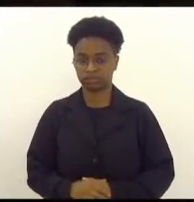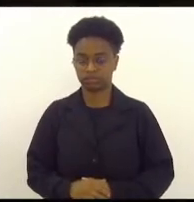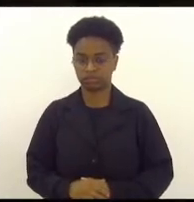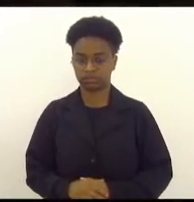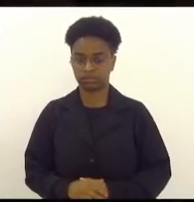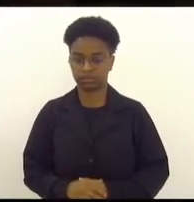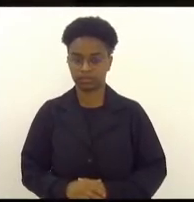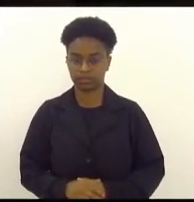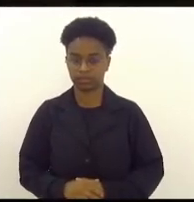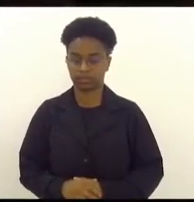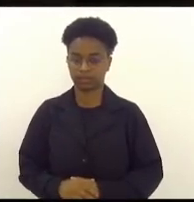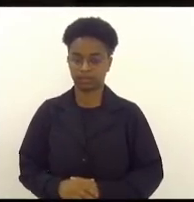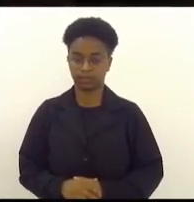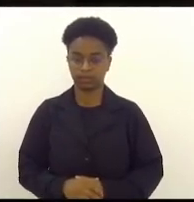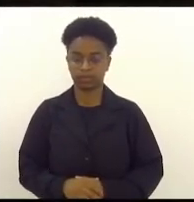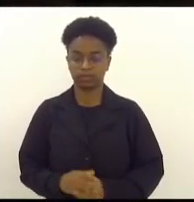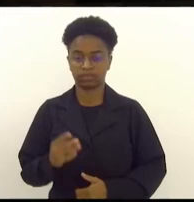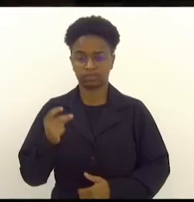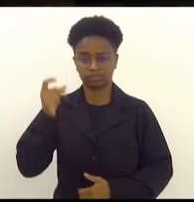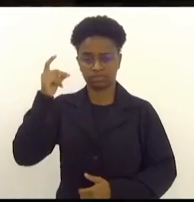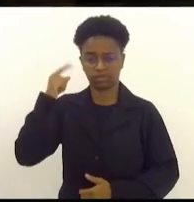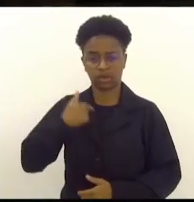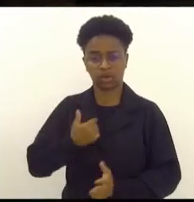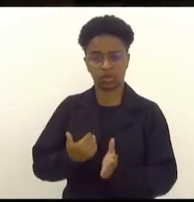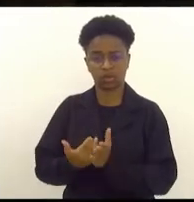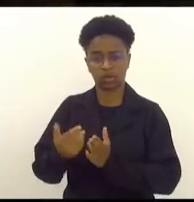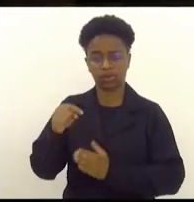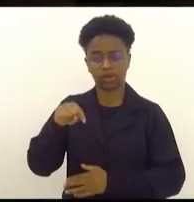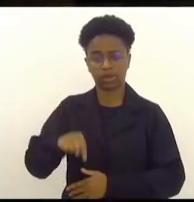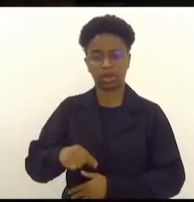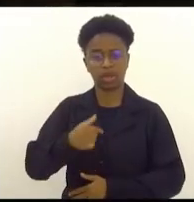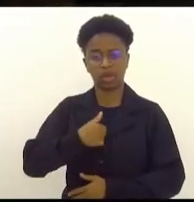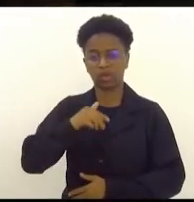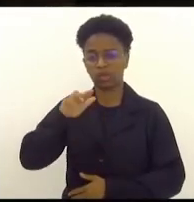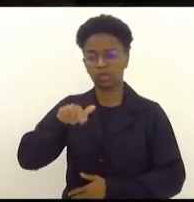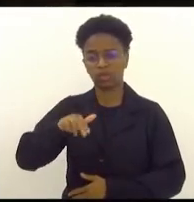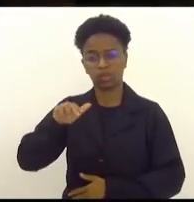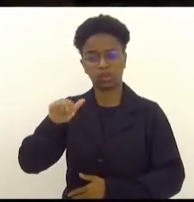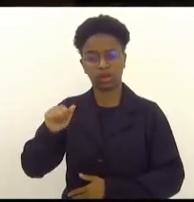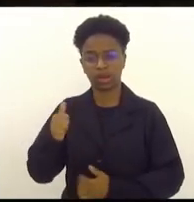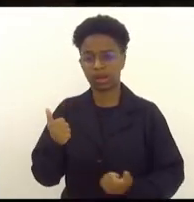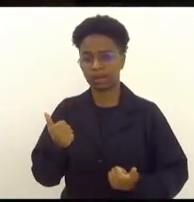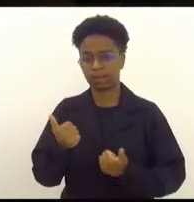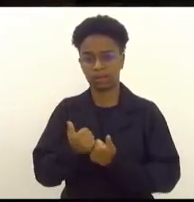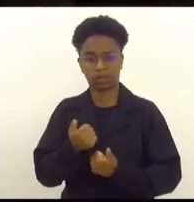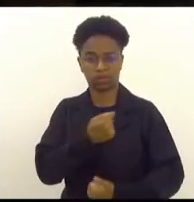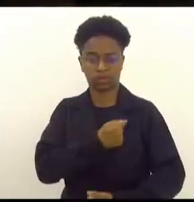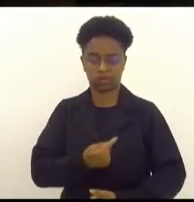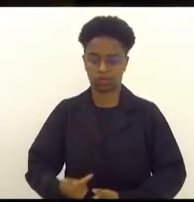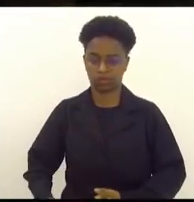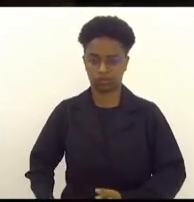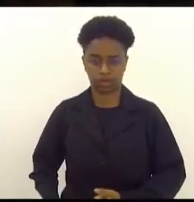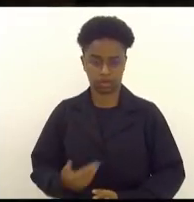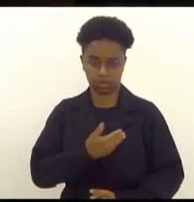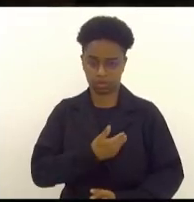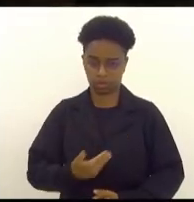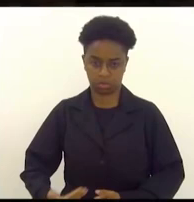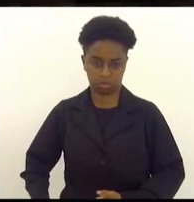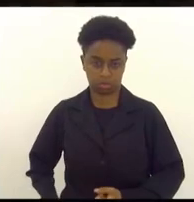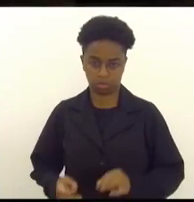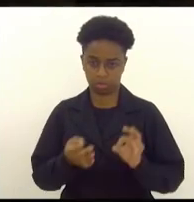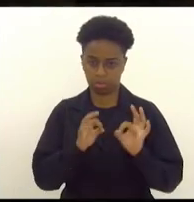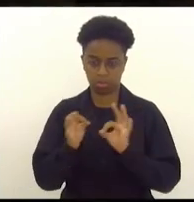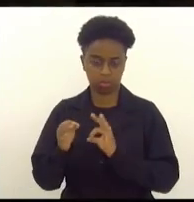e deixa que estou no Parlamento nunca fui da base do governo senhor presidente nunca